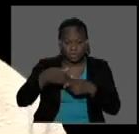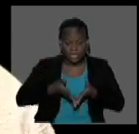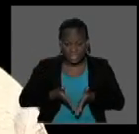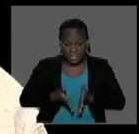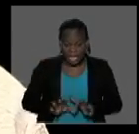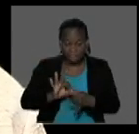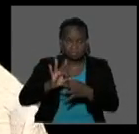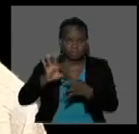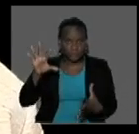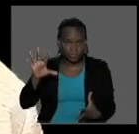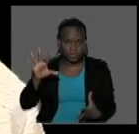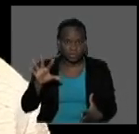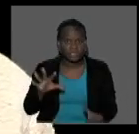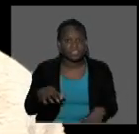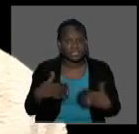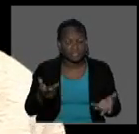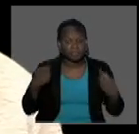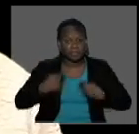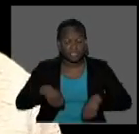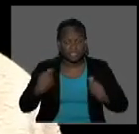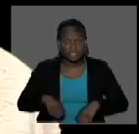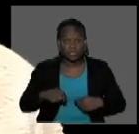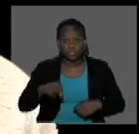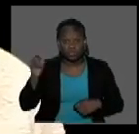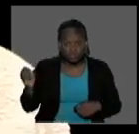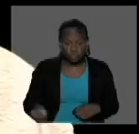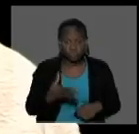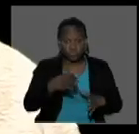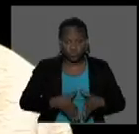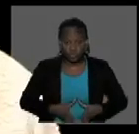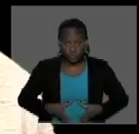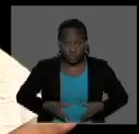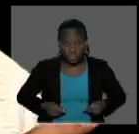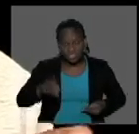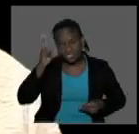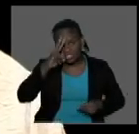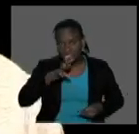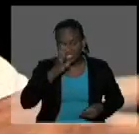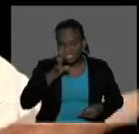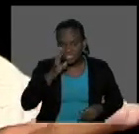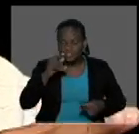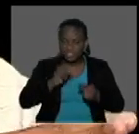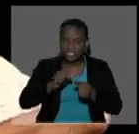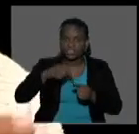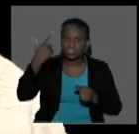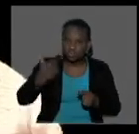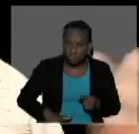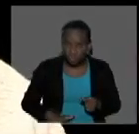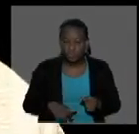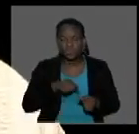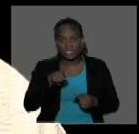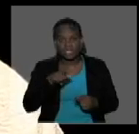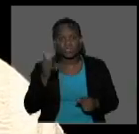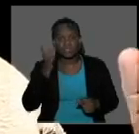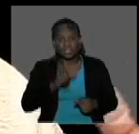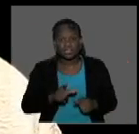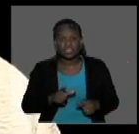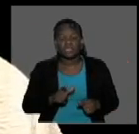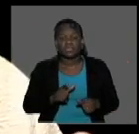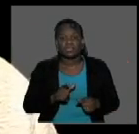se despreende. Então, é preciso que um novo útero mítico se restabeleça para que ele